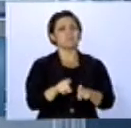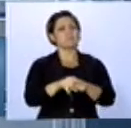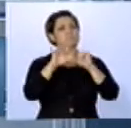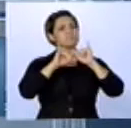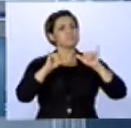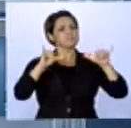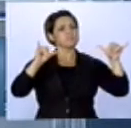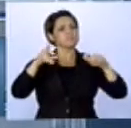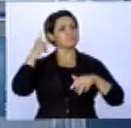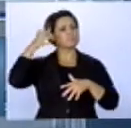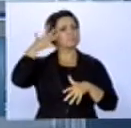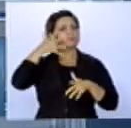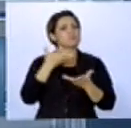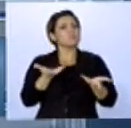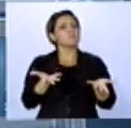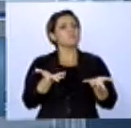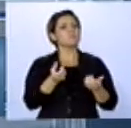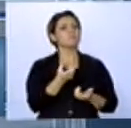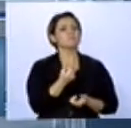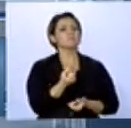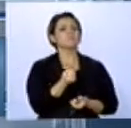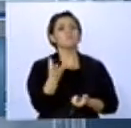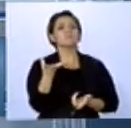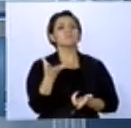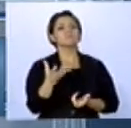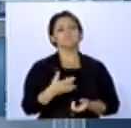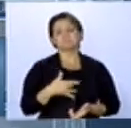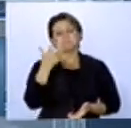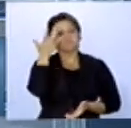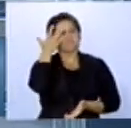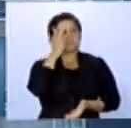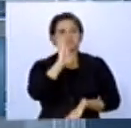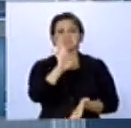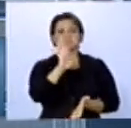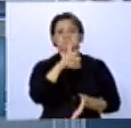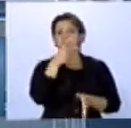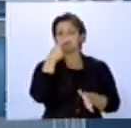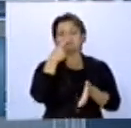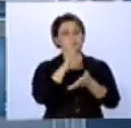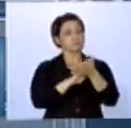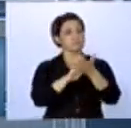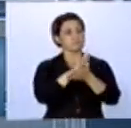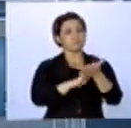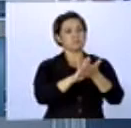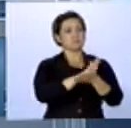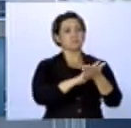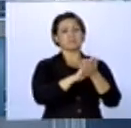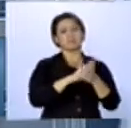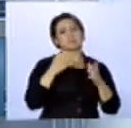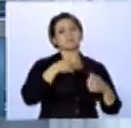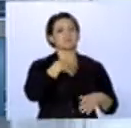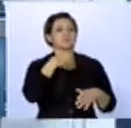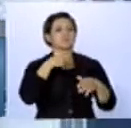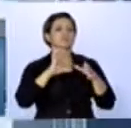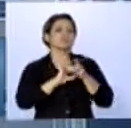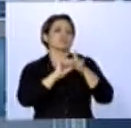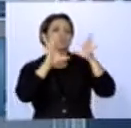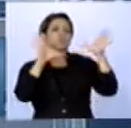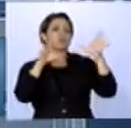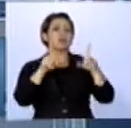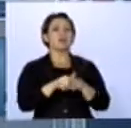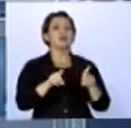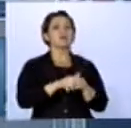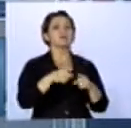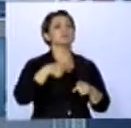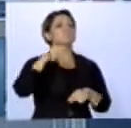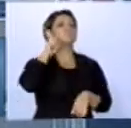política não encontro nenhum alguns foram mencionados aqui liberdade de expressão na decisão libertária lá do